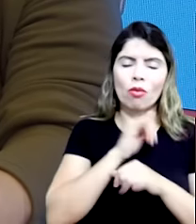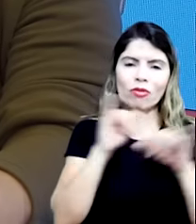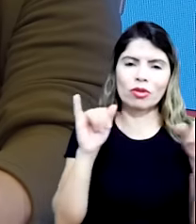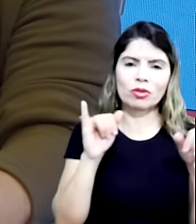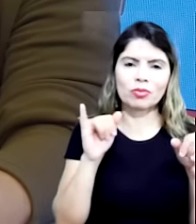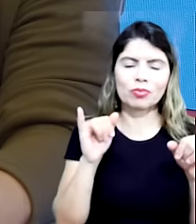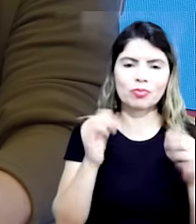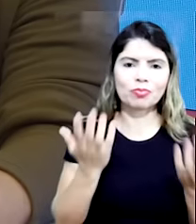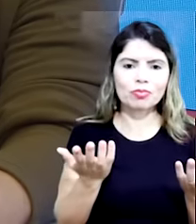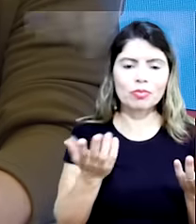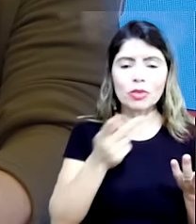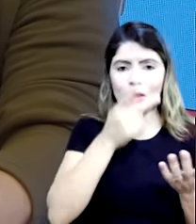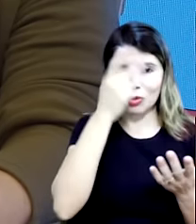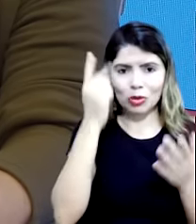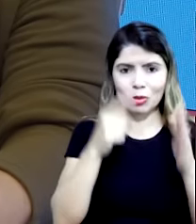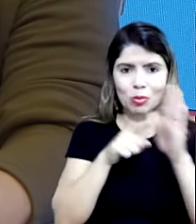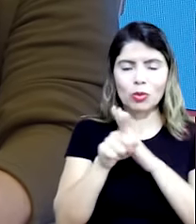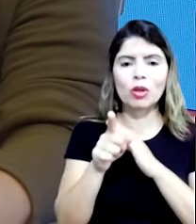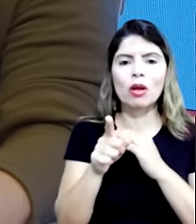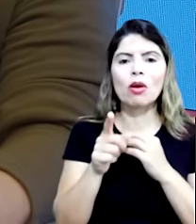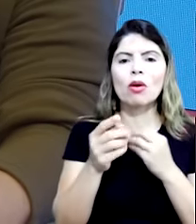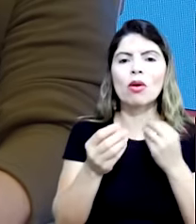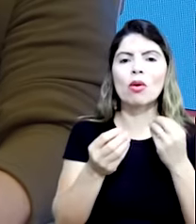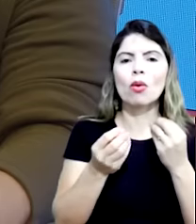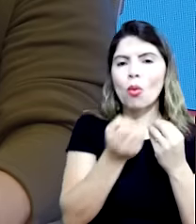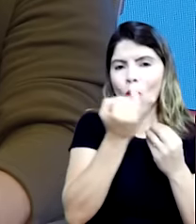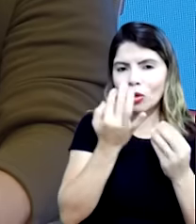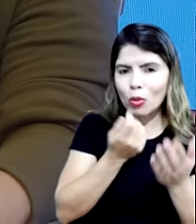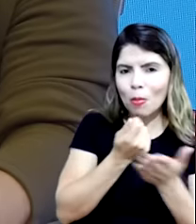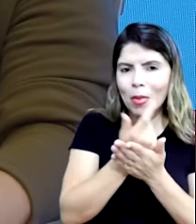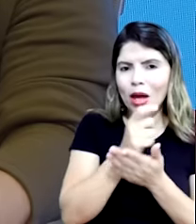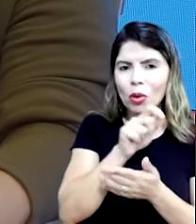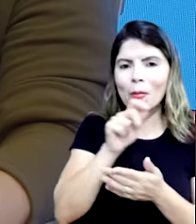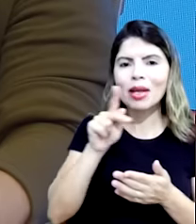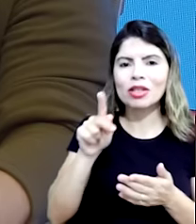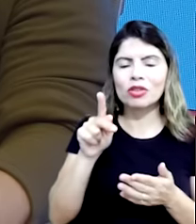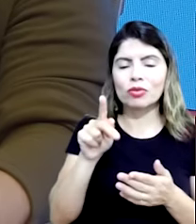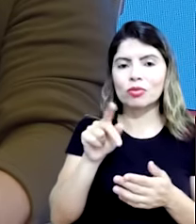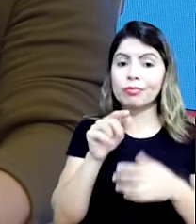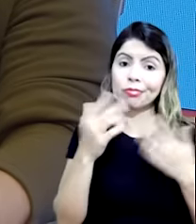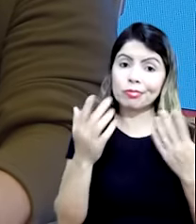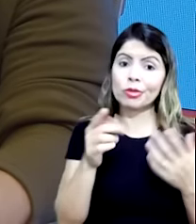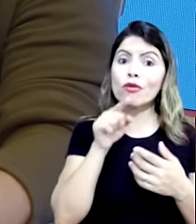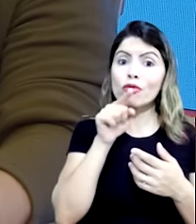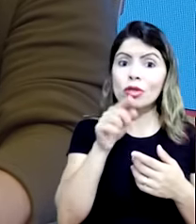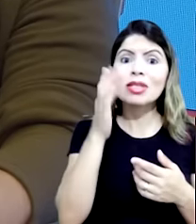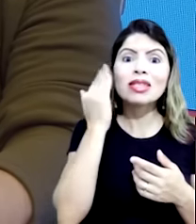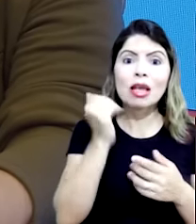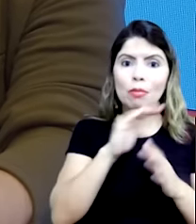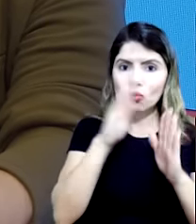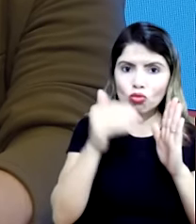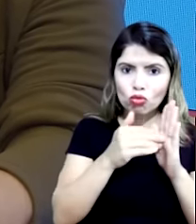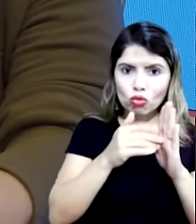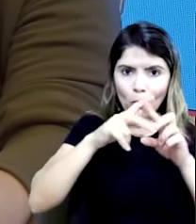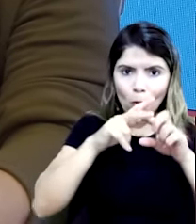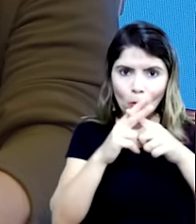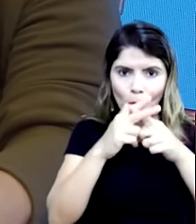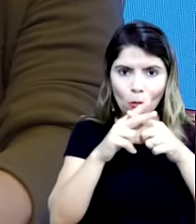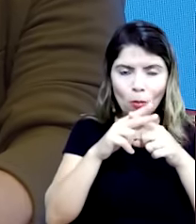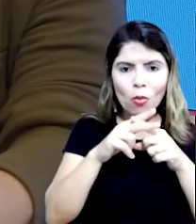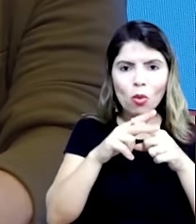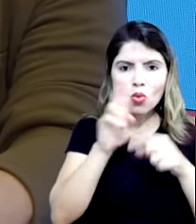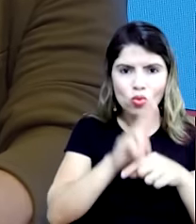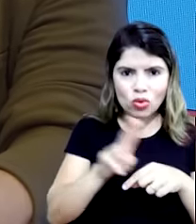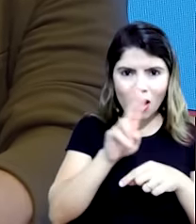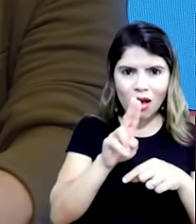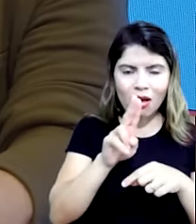que um monte de gente pergunta assim quando que quando que eu pago o aplicativo eu falei quando você souber mexer em tudo que tem de graça nele aí